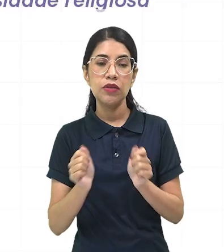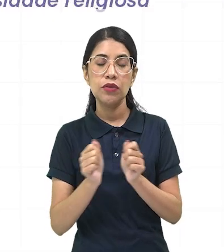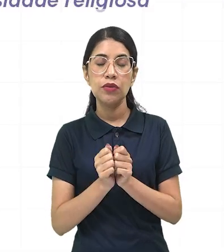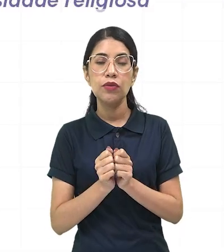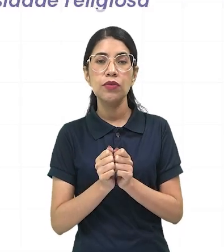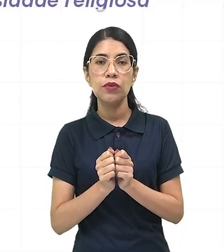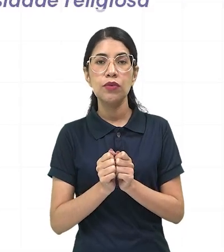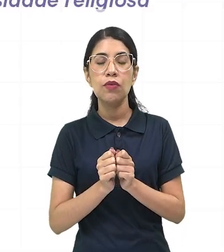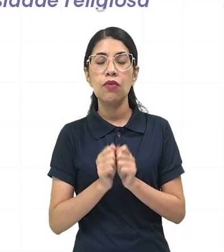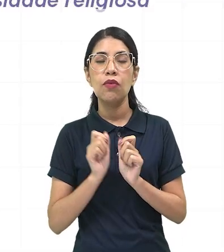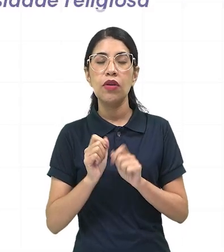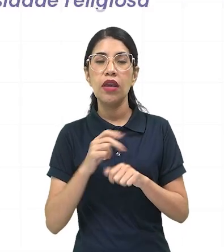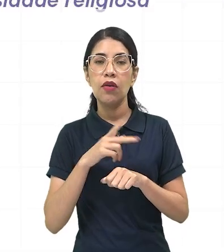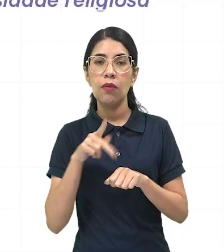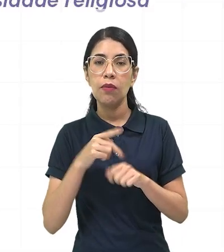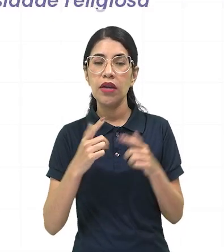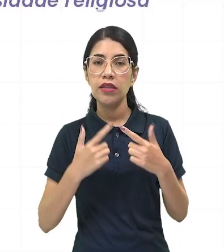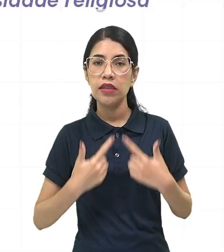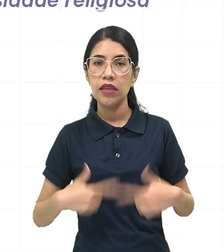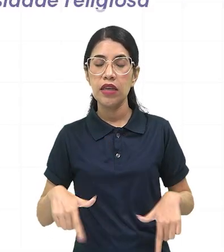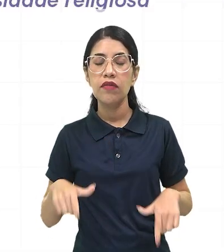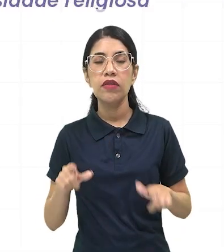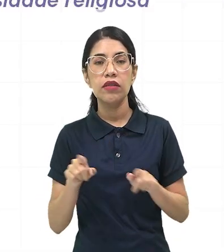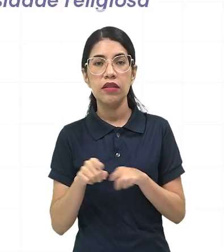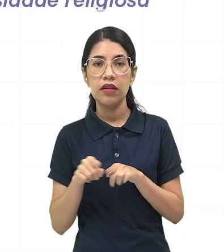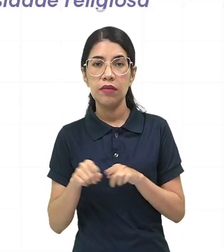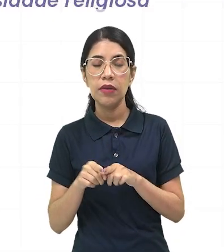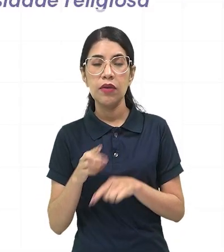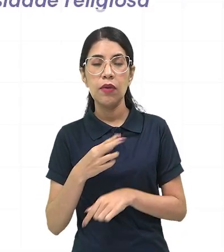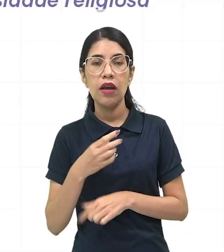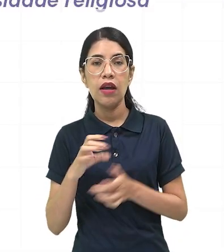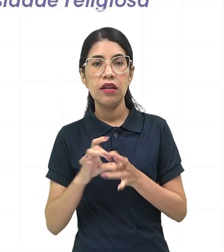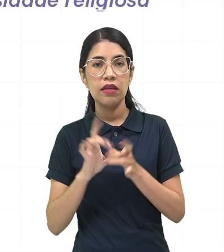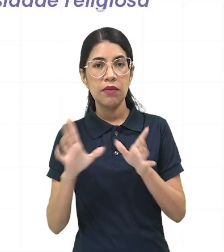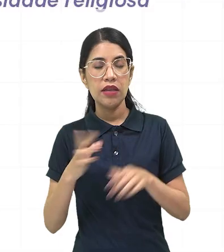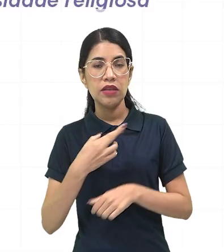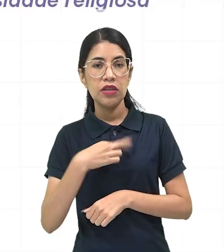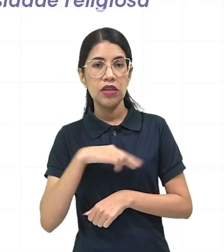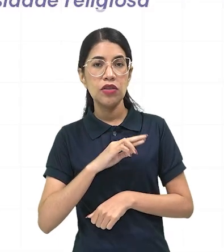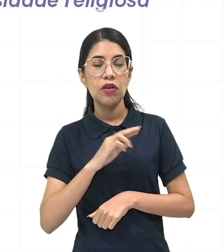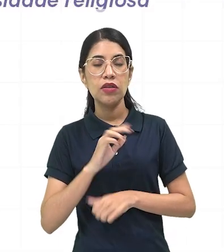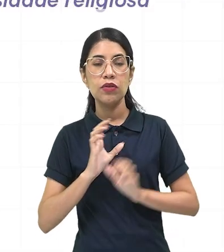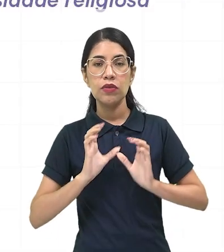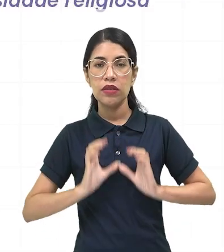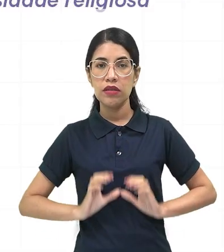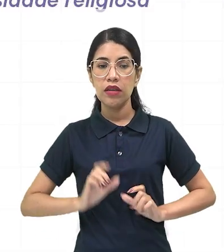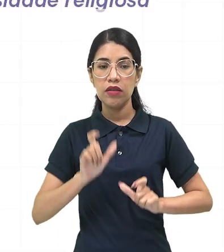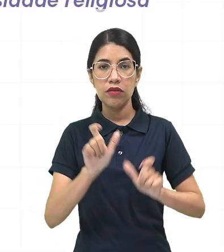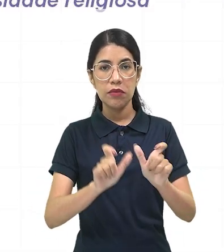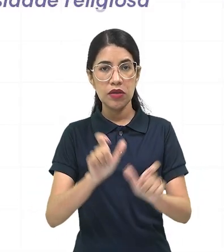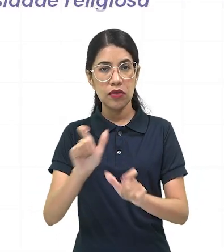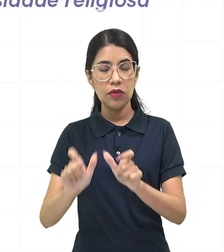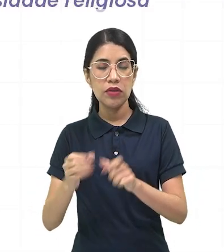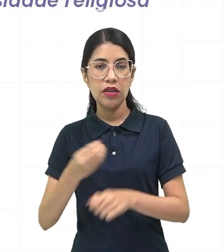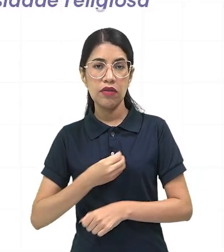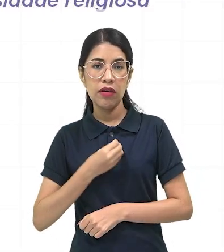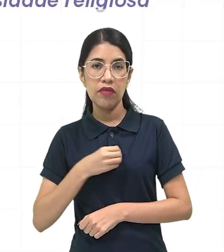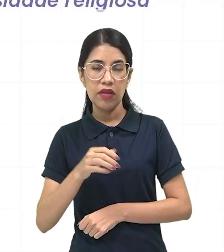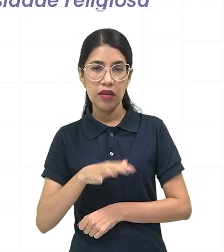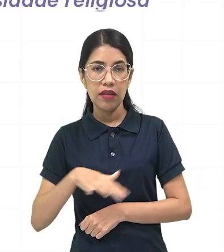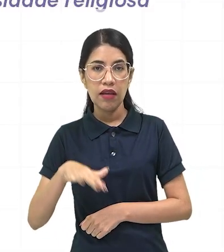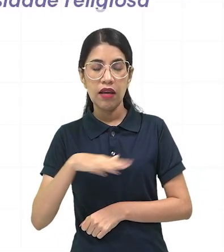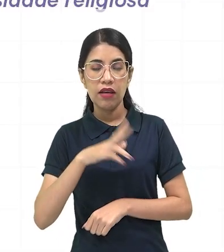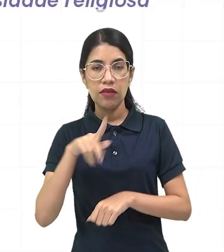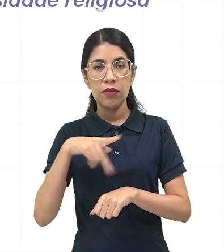pelo Estado laico e pela liberdade religiosa dos seus cidadãos, das pessoas que compõem esse